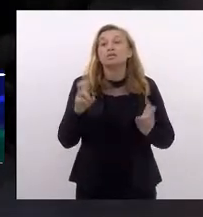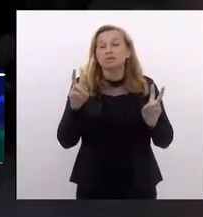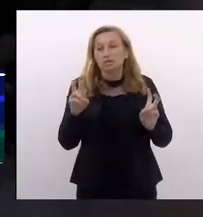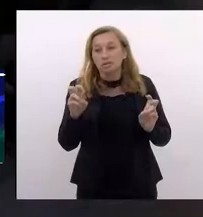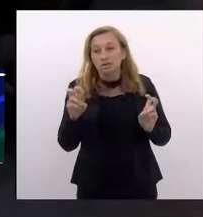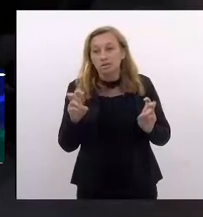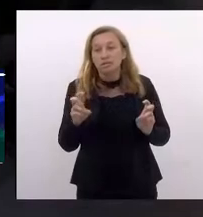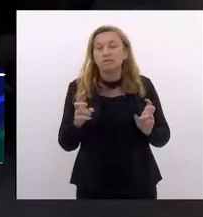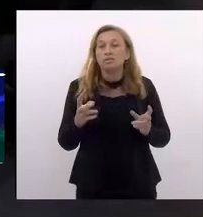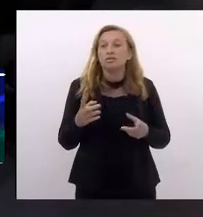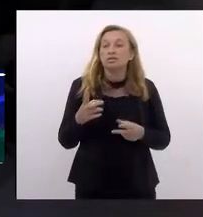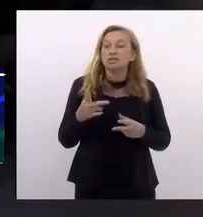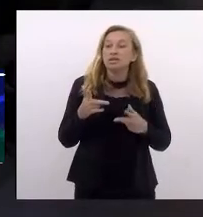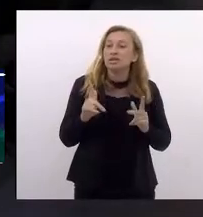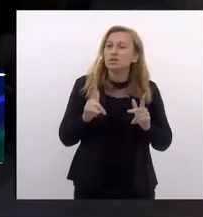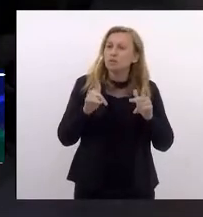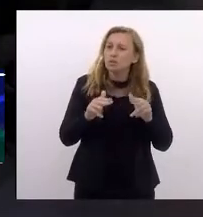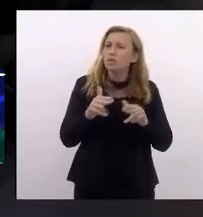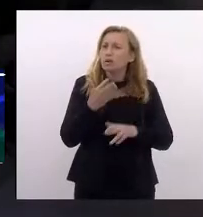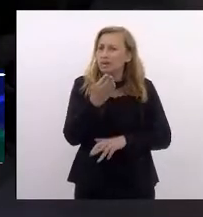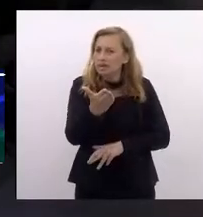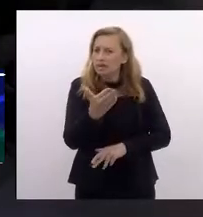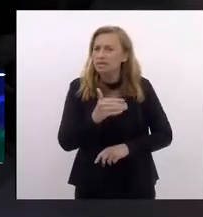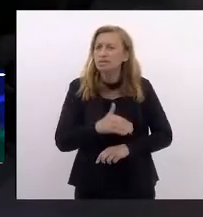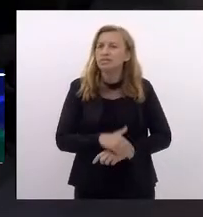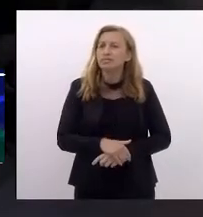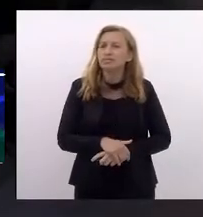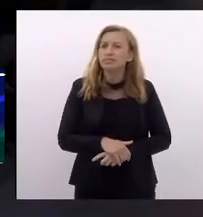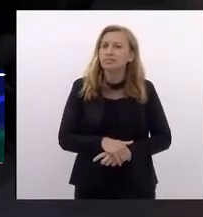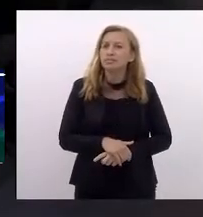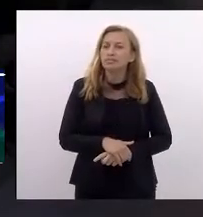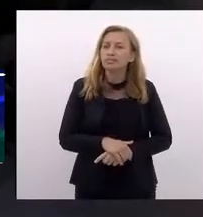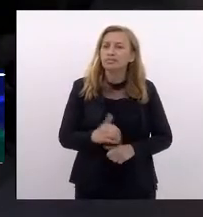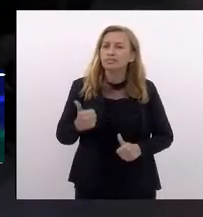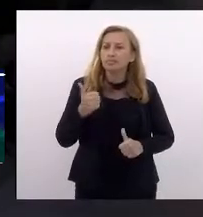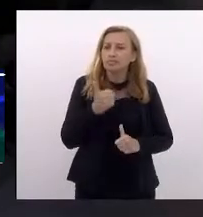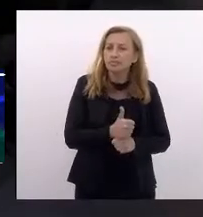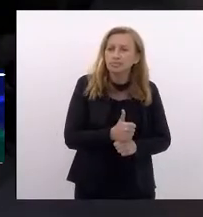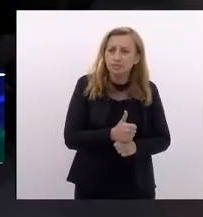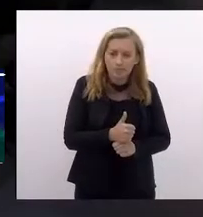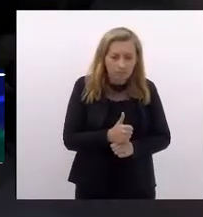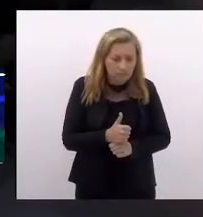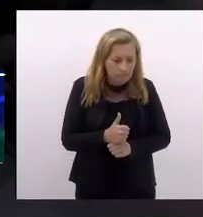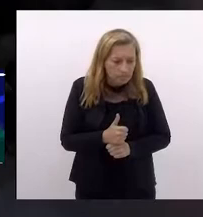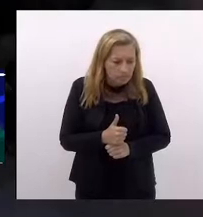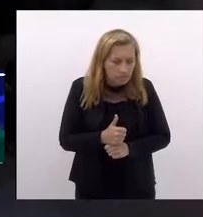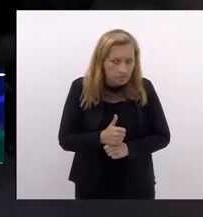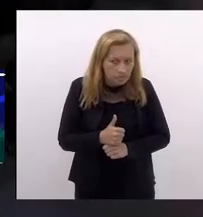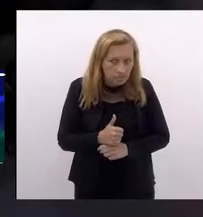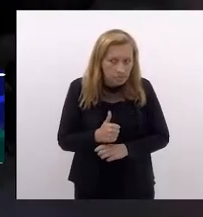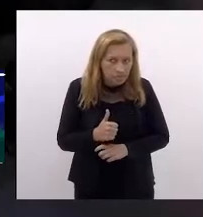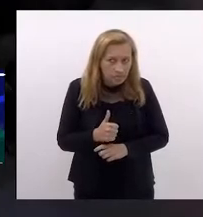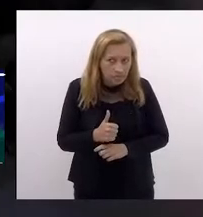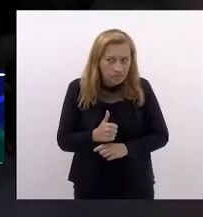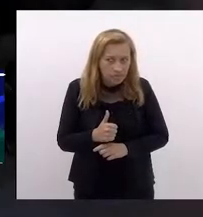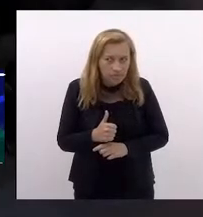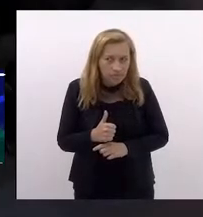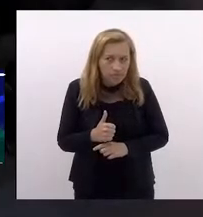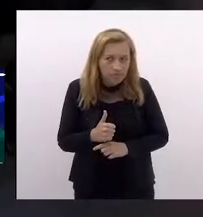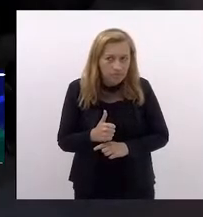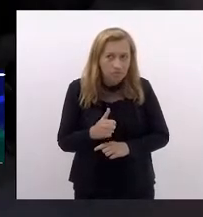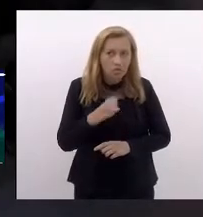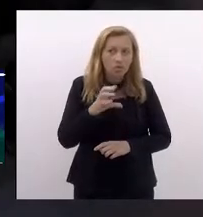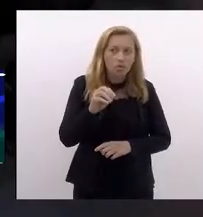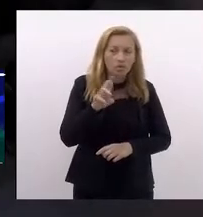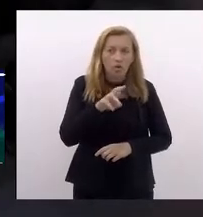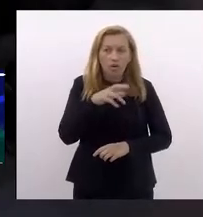situação muito semelhante né quando eu acho muito ontem quando eu assumi